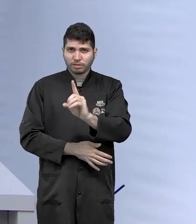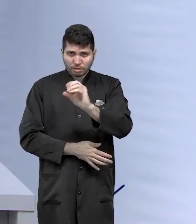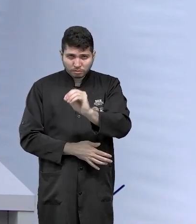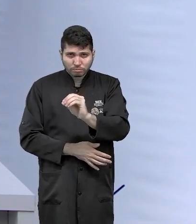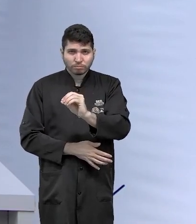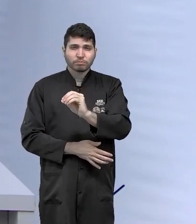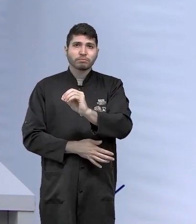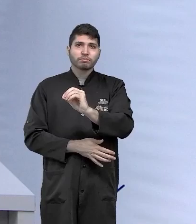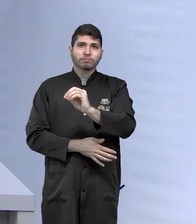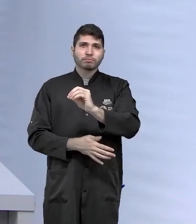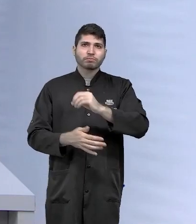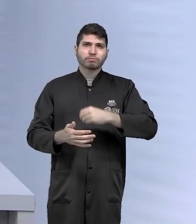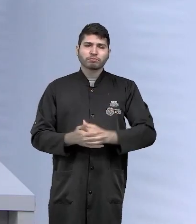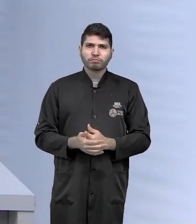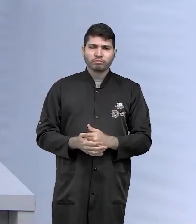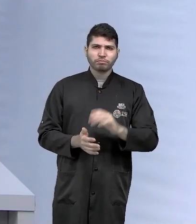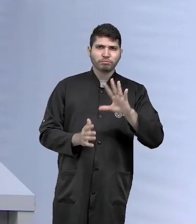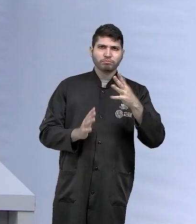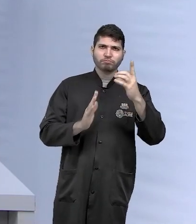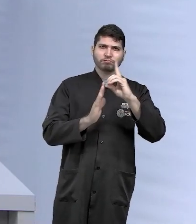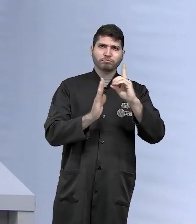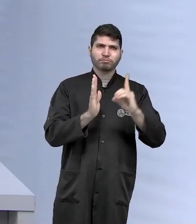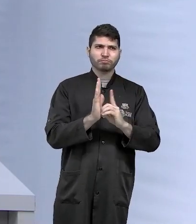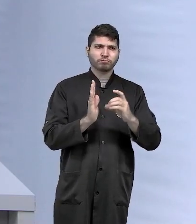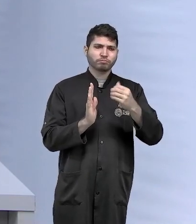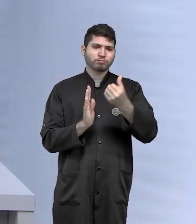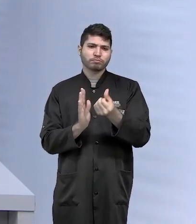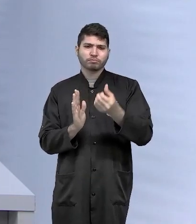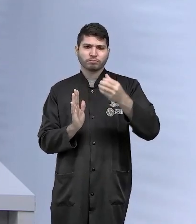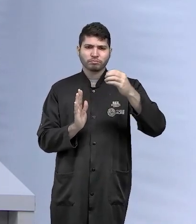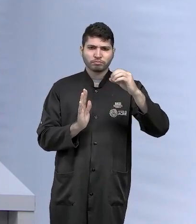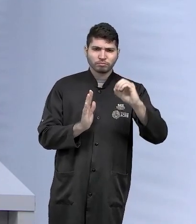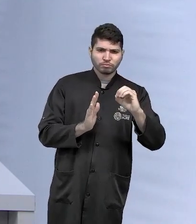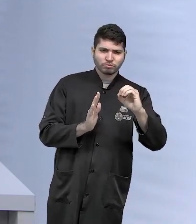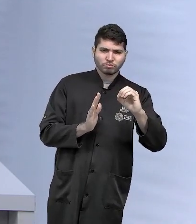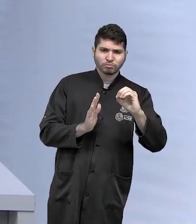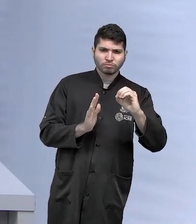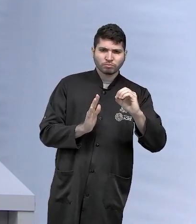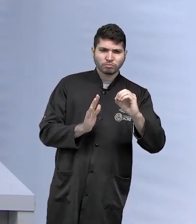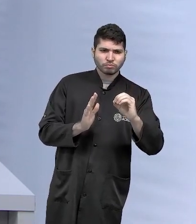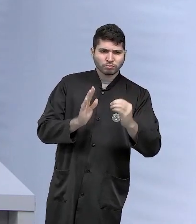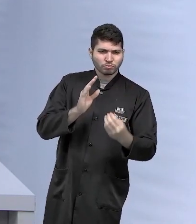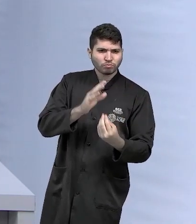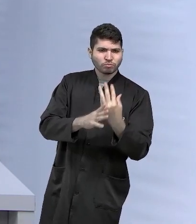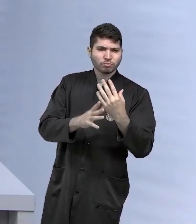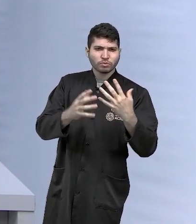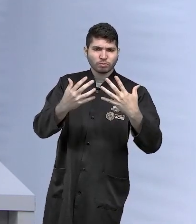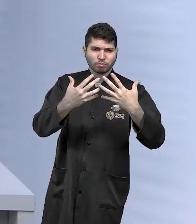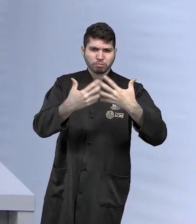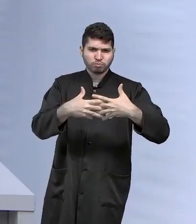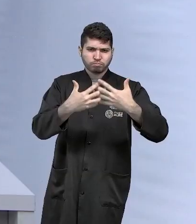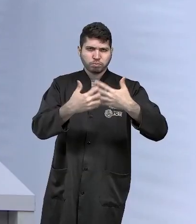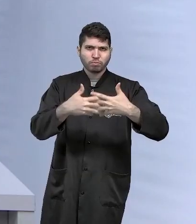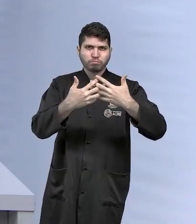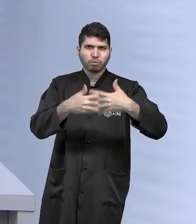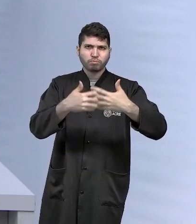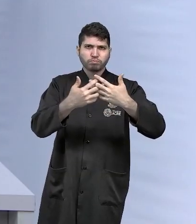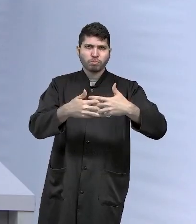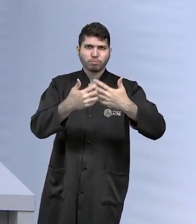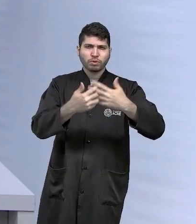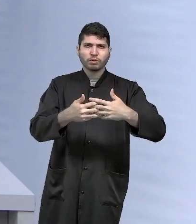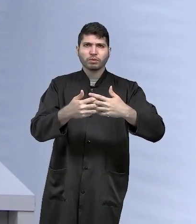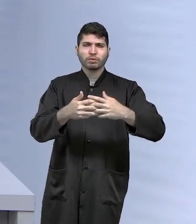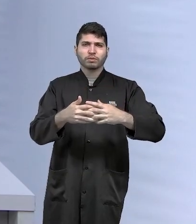Mais ou menos da década de 60, 70, quando as máquinas passaram a fazer parte da produção